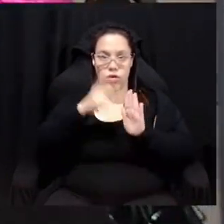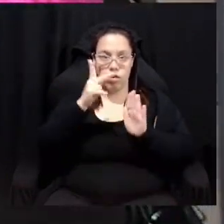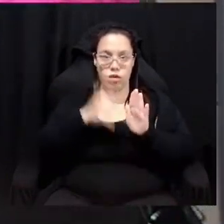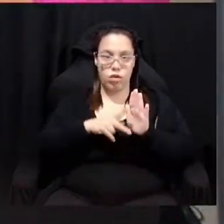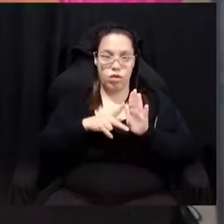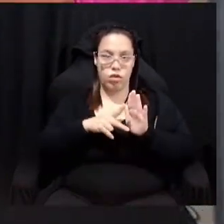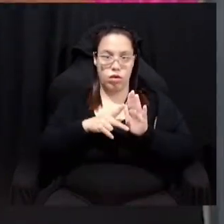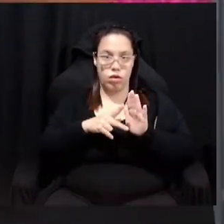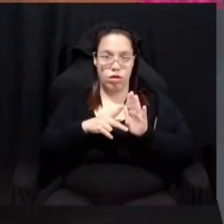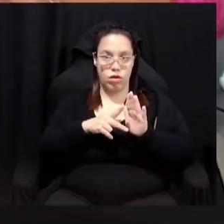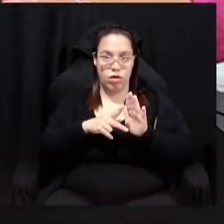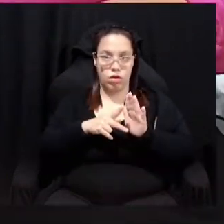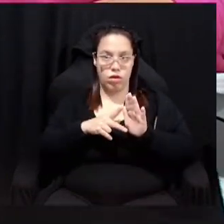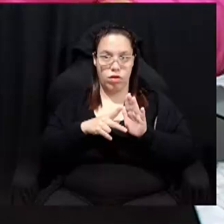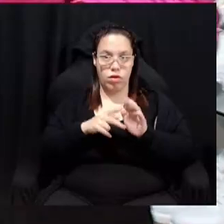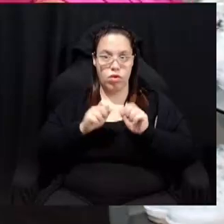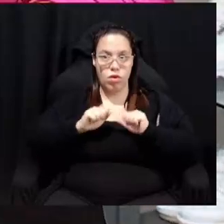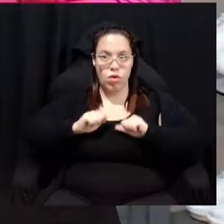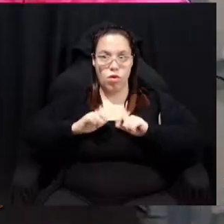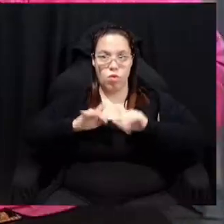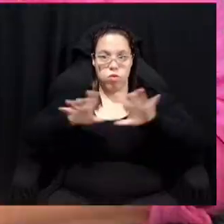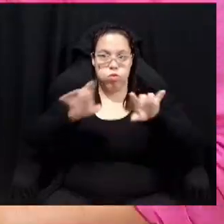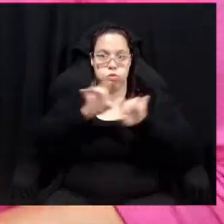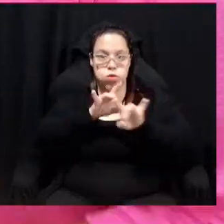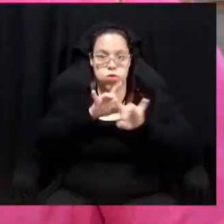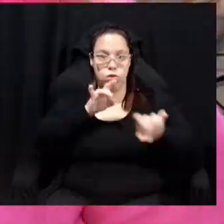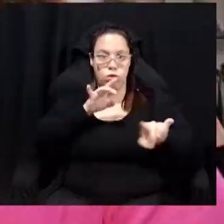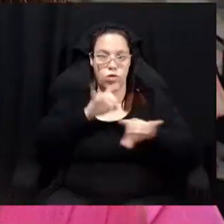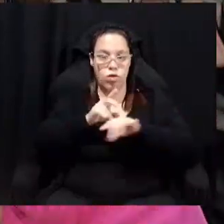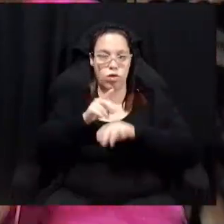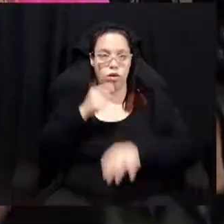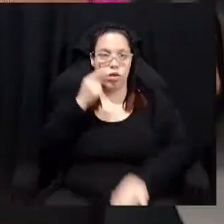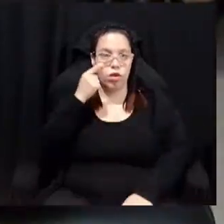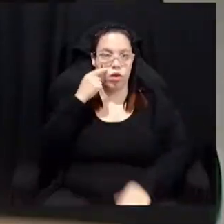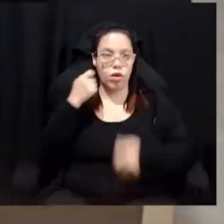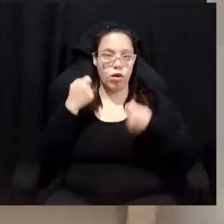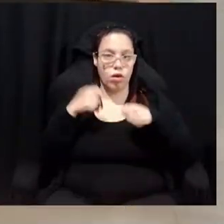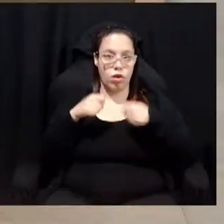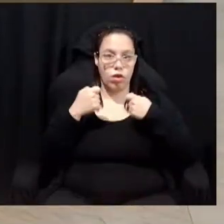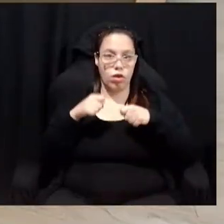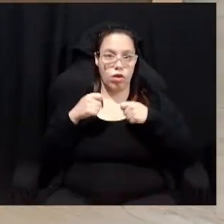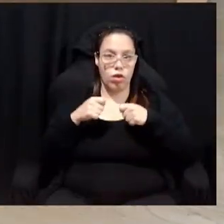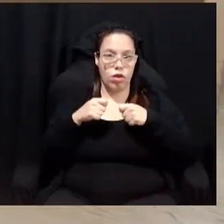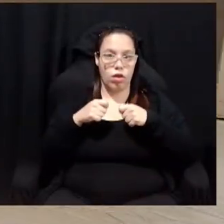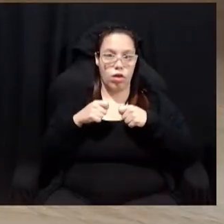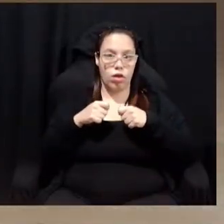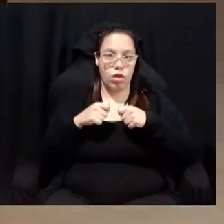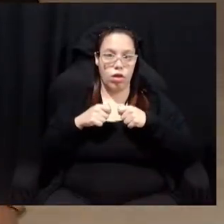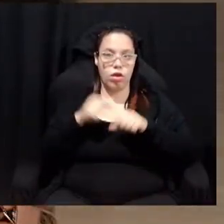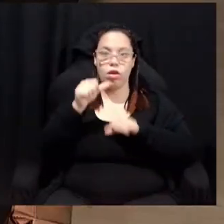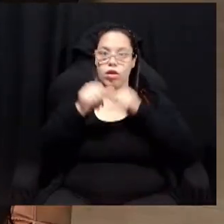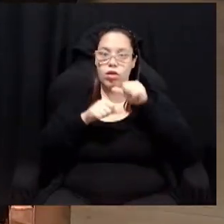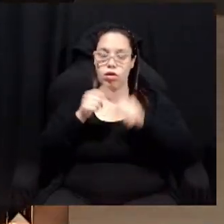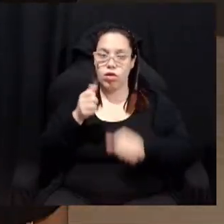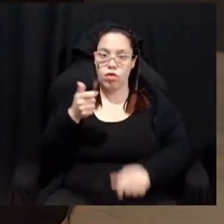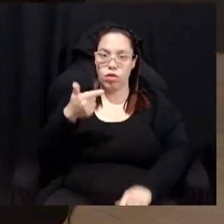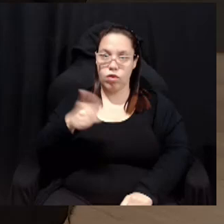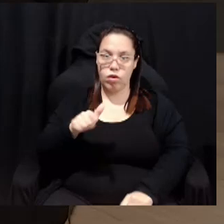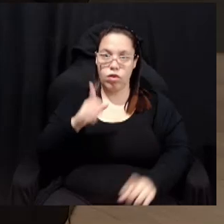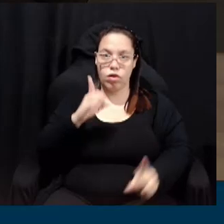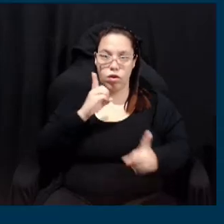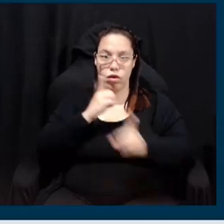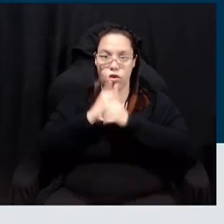em pleno boom do digital, após ver a necessidade de se reinventar e se reencontrar em